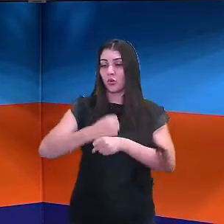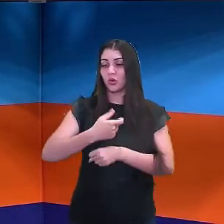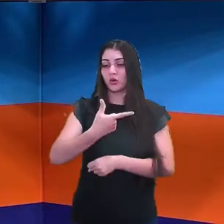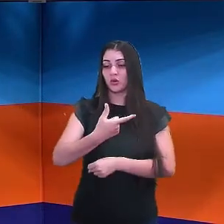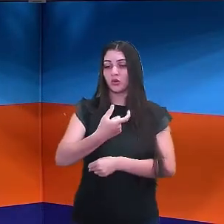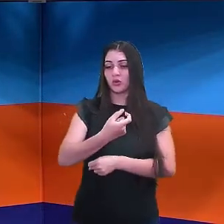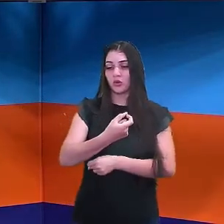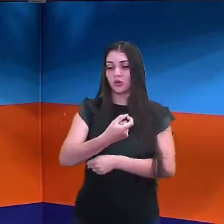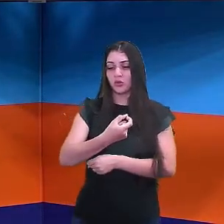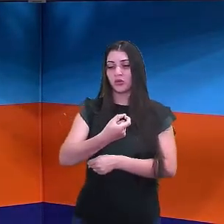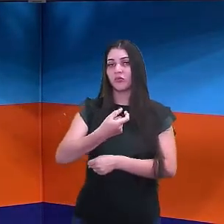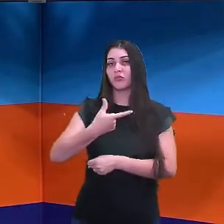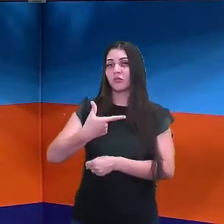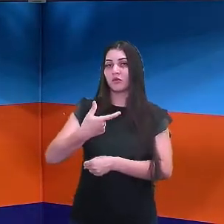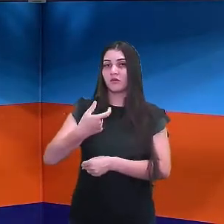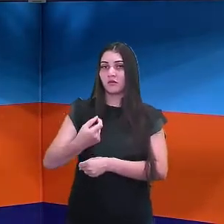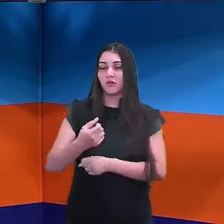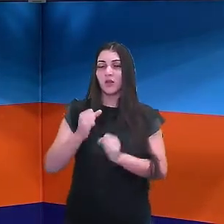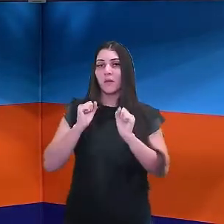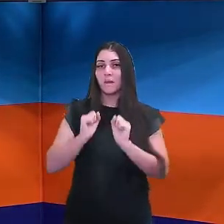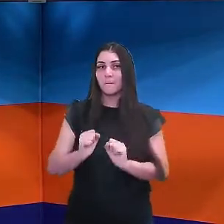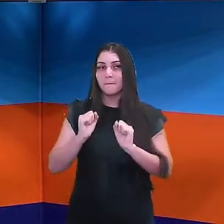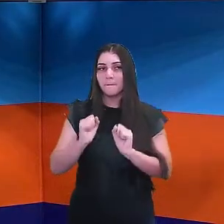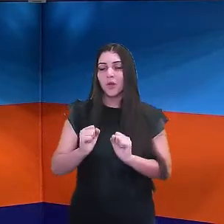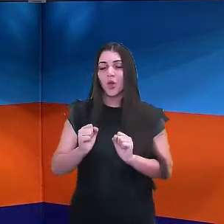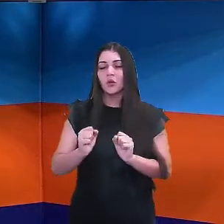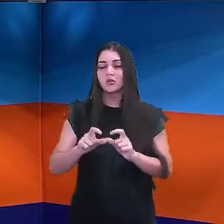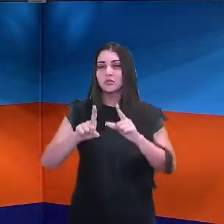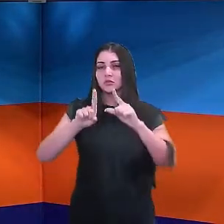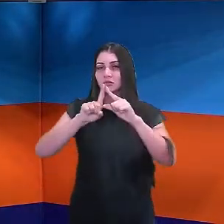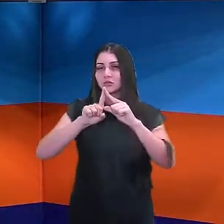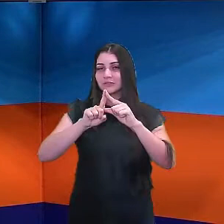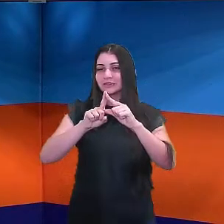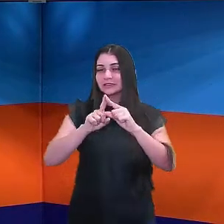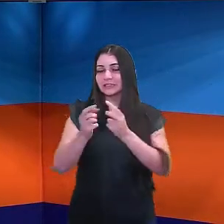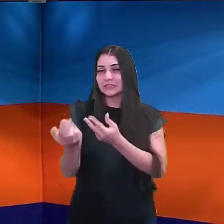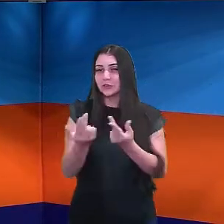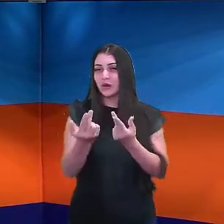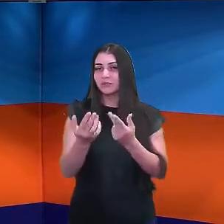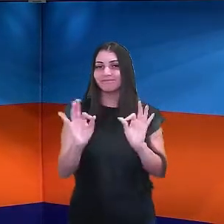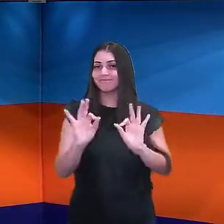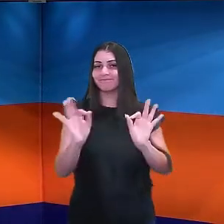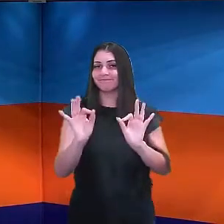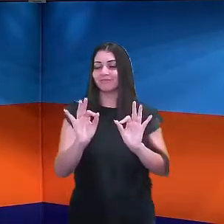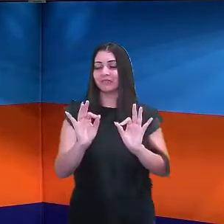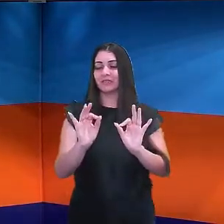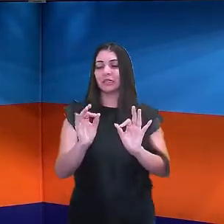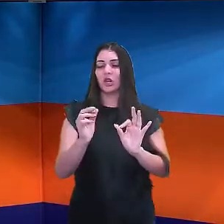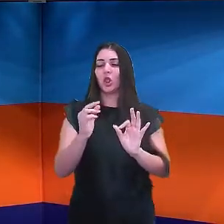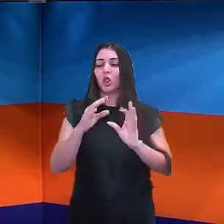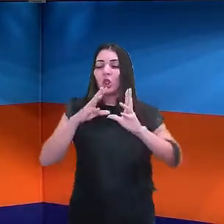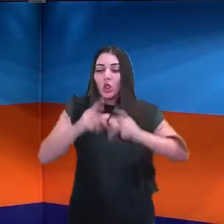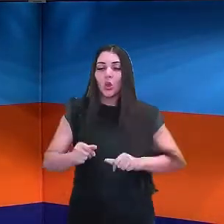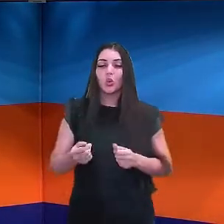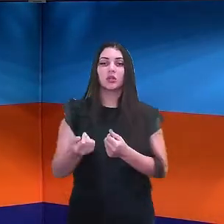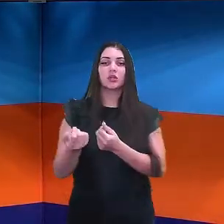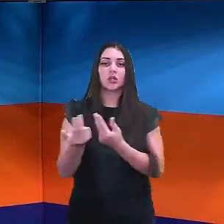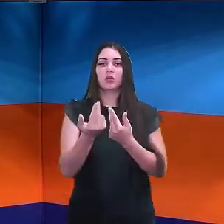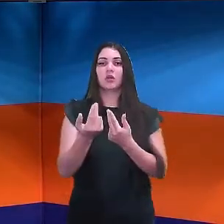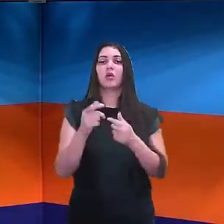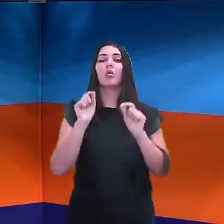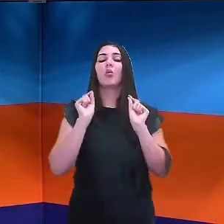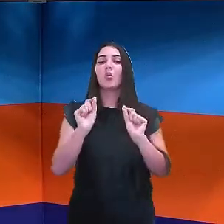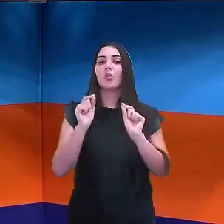tá. Ela pode ser niveladazinha, igualzinha, nem tanto, minha gente. Não pode ser totalmente nivelada. O que tem